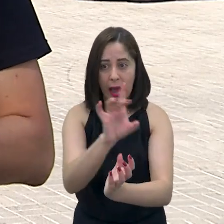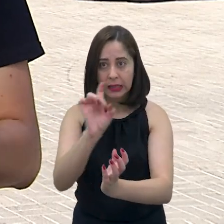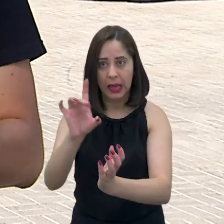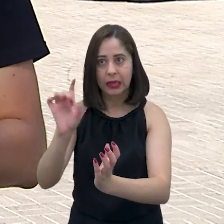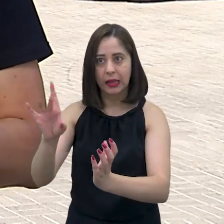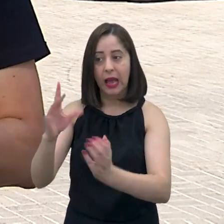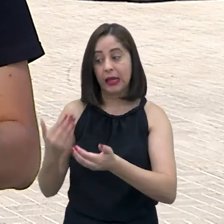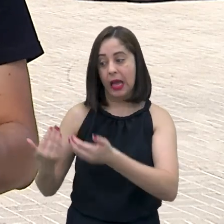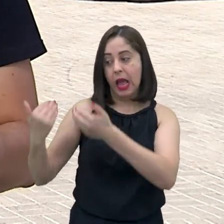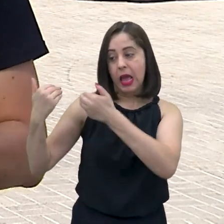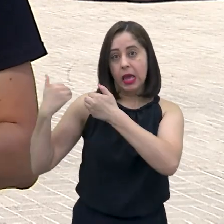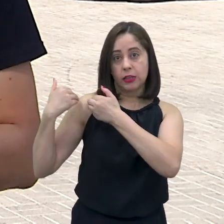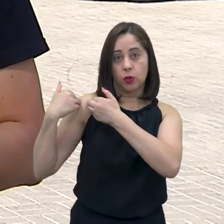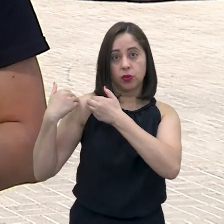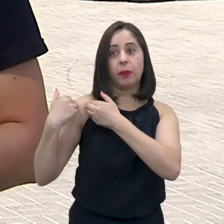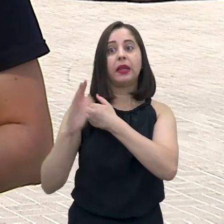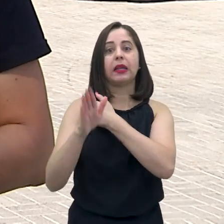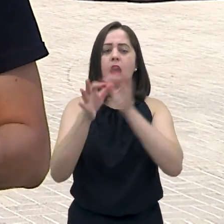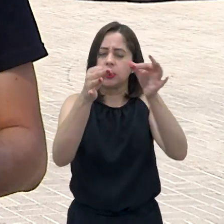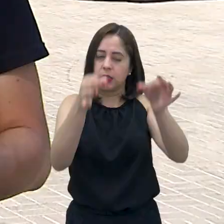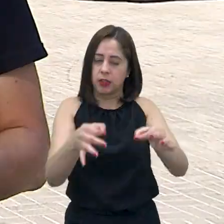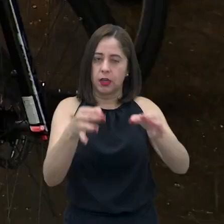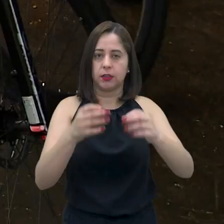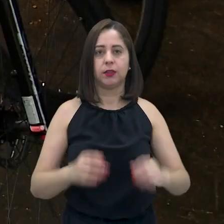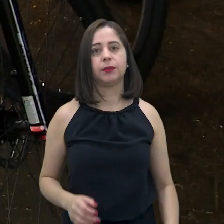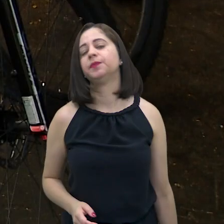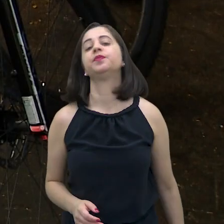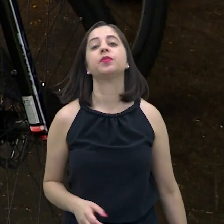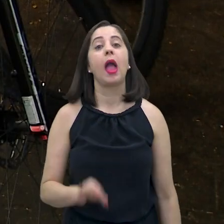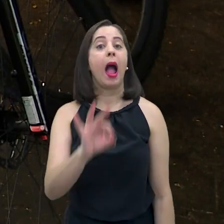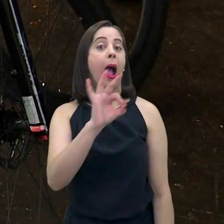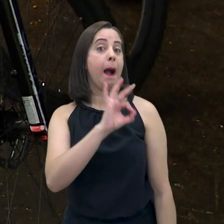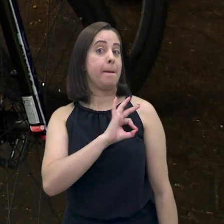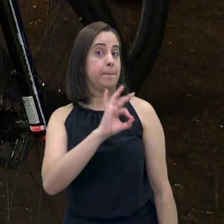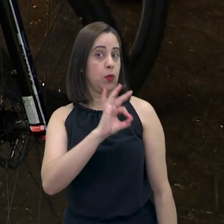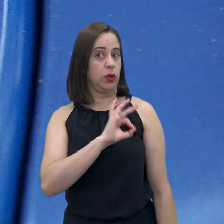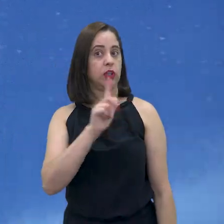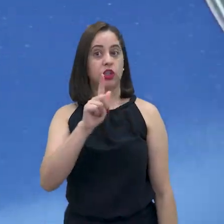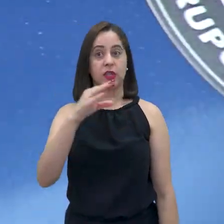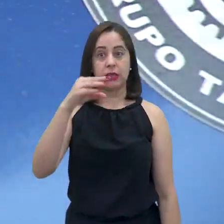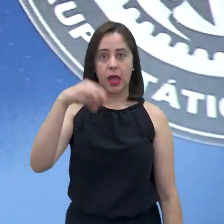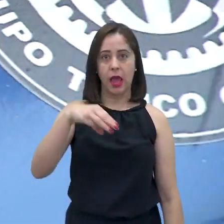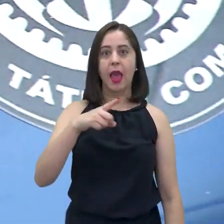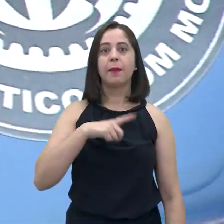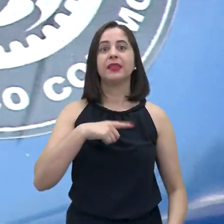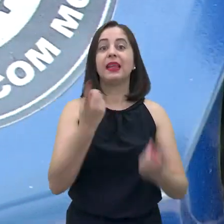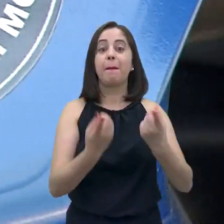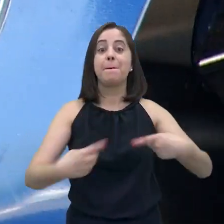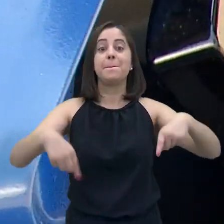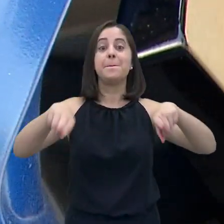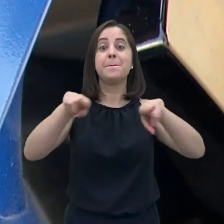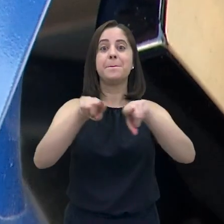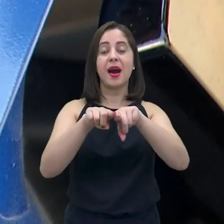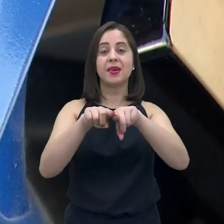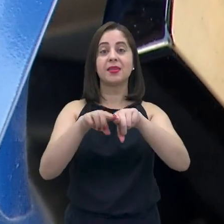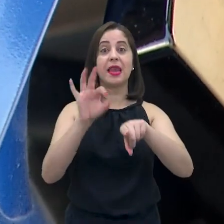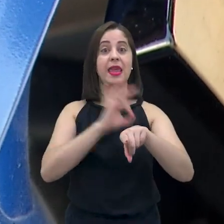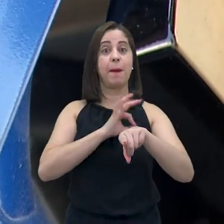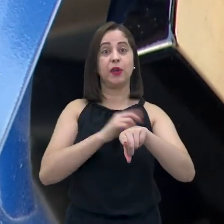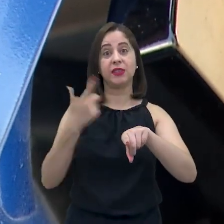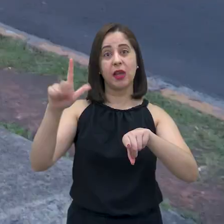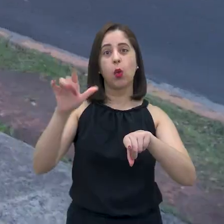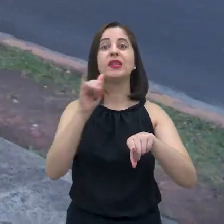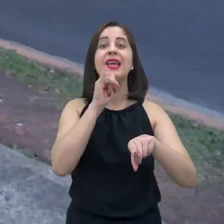de grupamentos, cada um tem as suas peculiaridades. A Guarda Civil faz um trabalho integrado com as outras forças